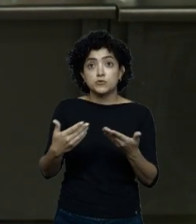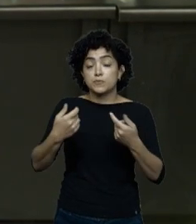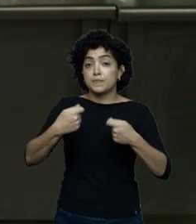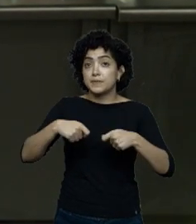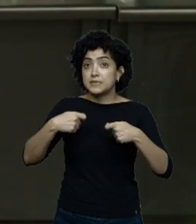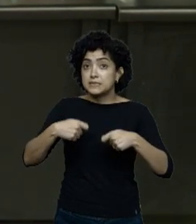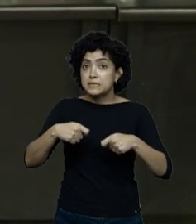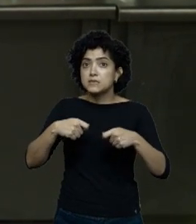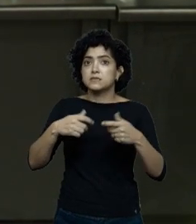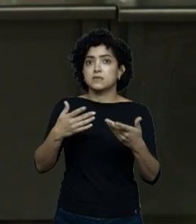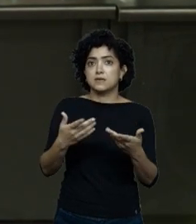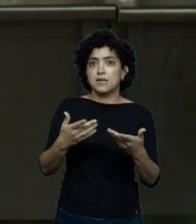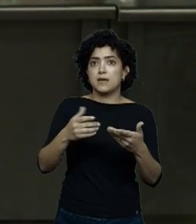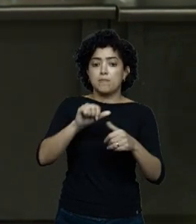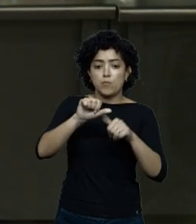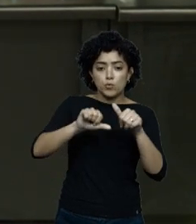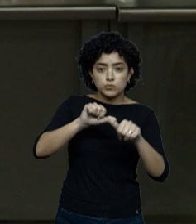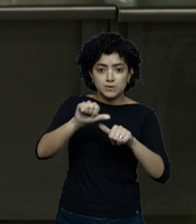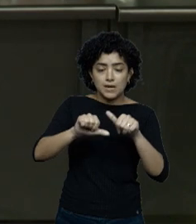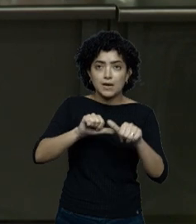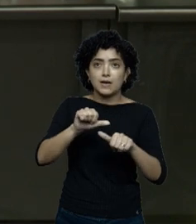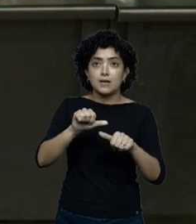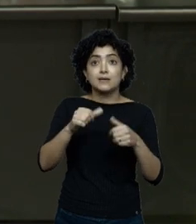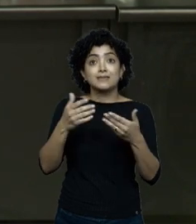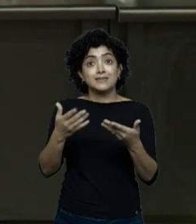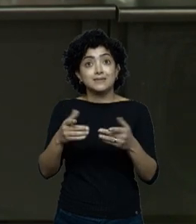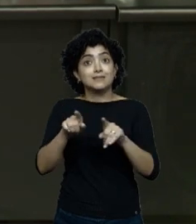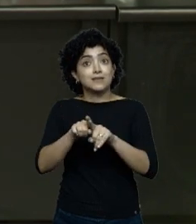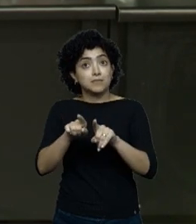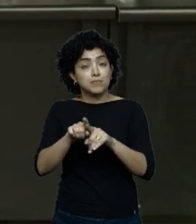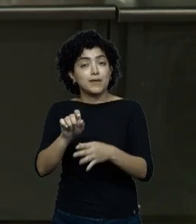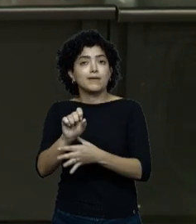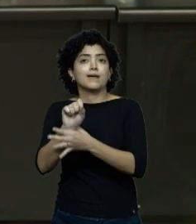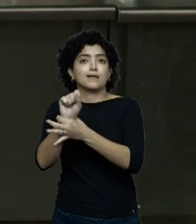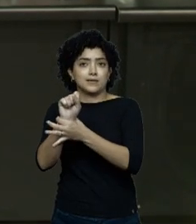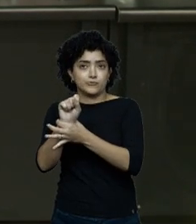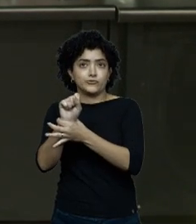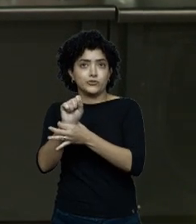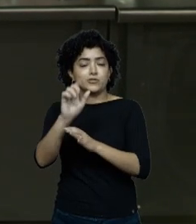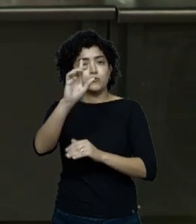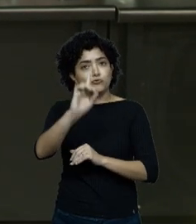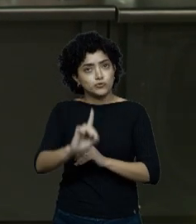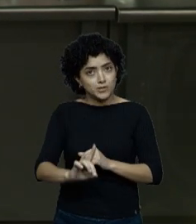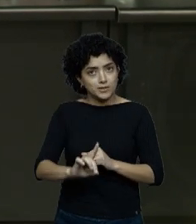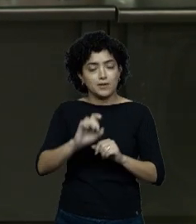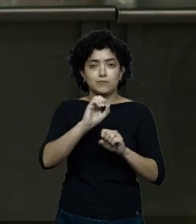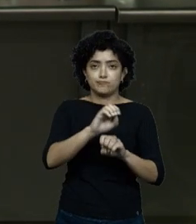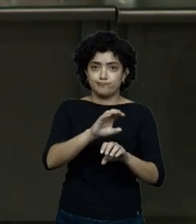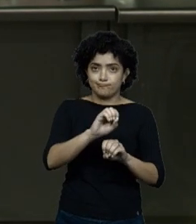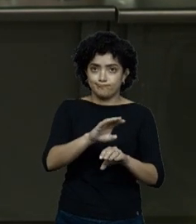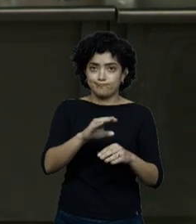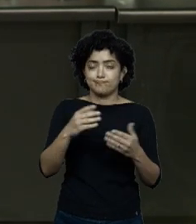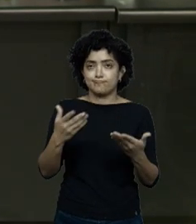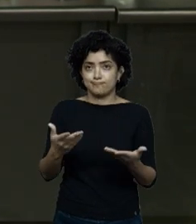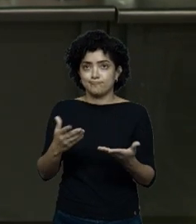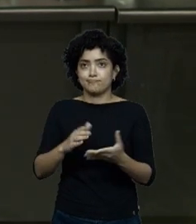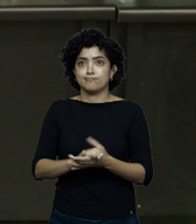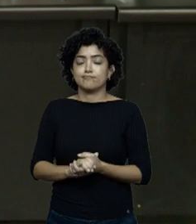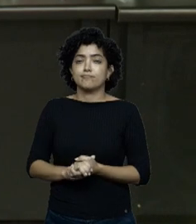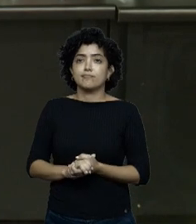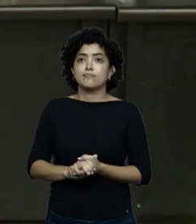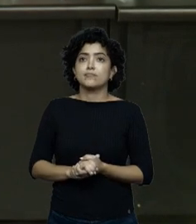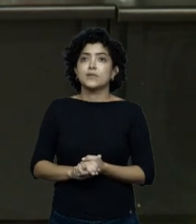ser corrigidas e ao mesmo tempo a gente precisa garantir o direito à educação então é junto como que a gente dialoga